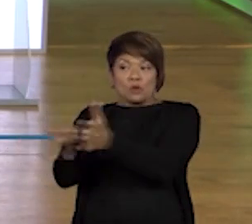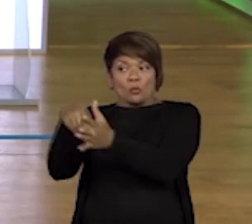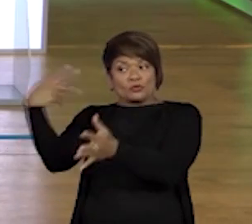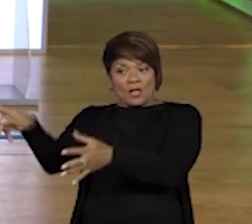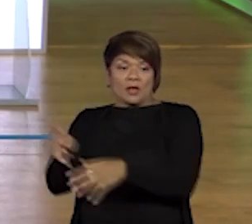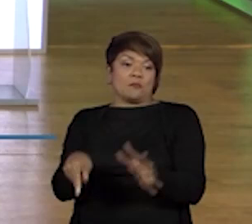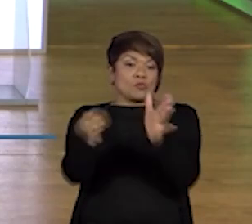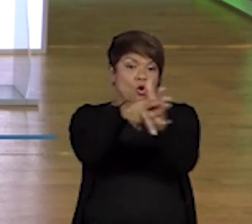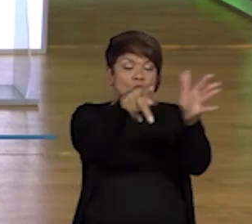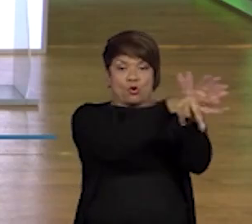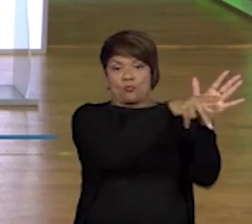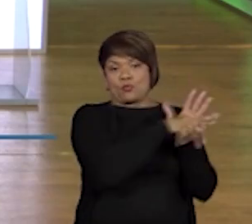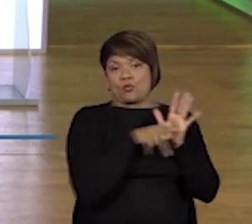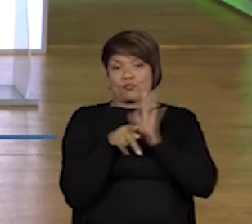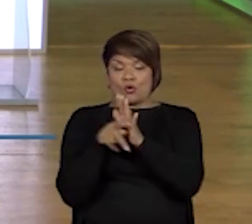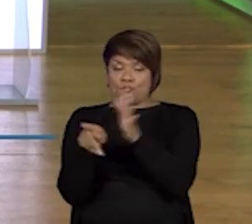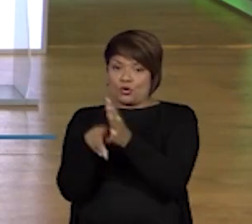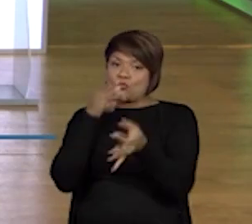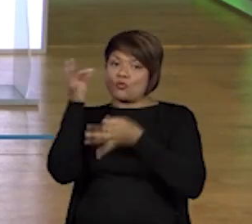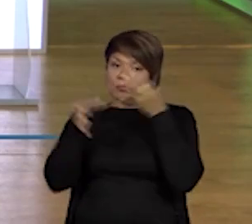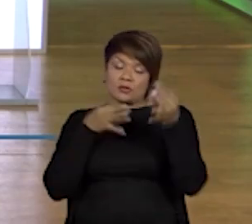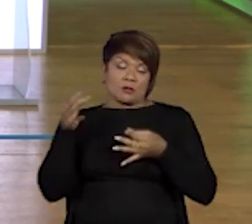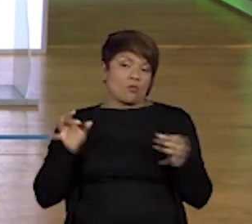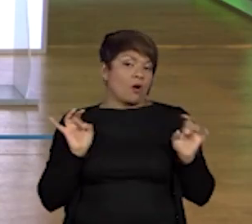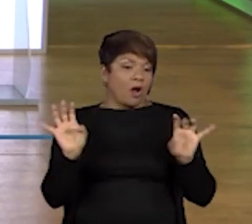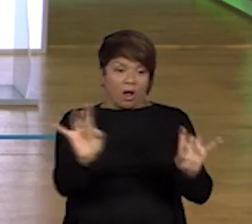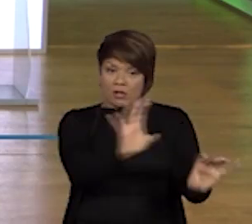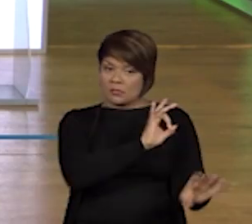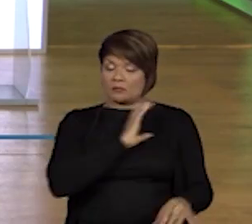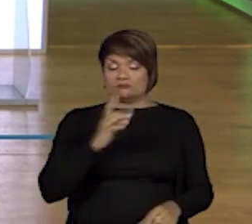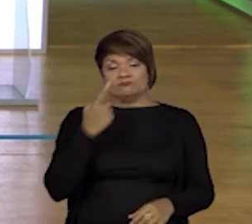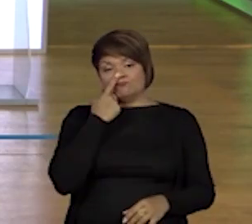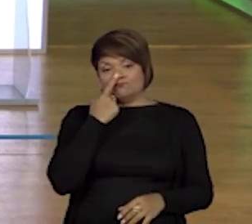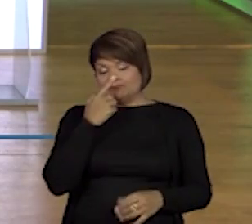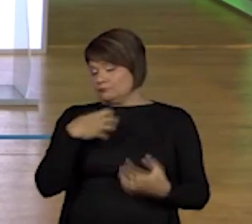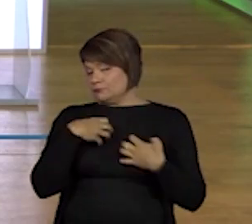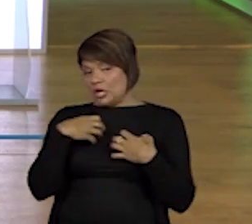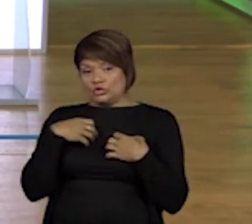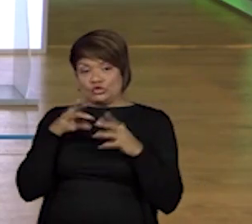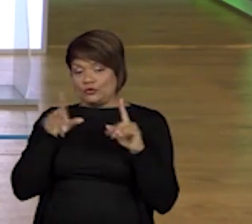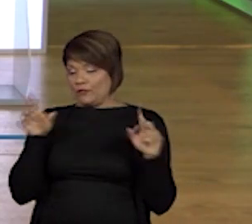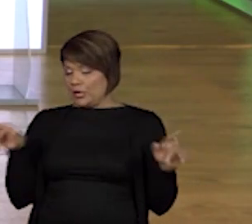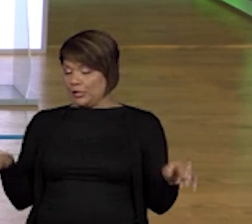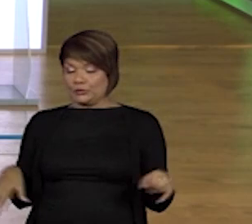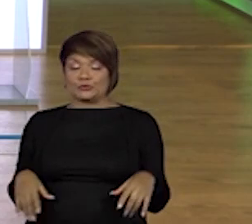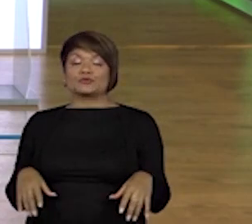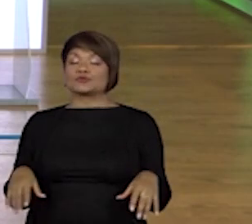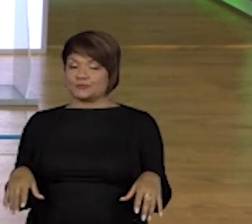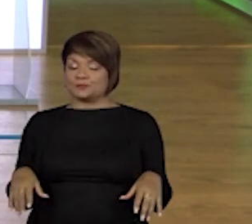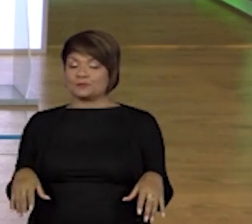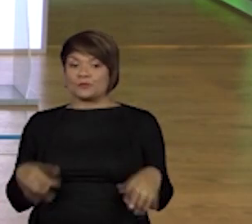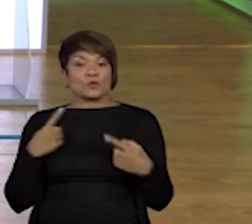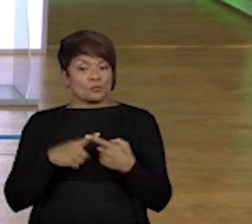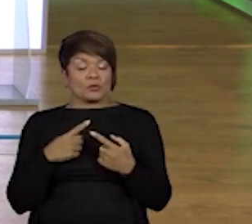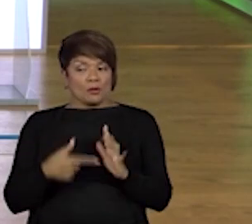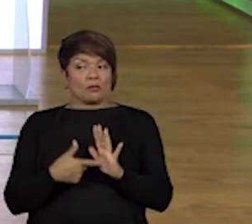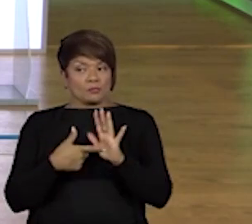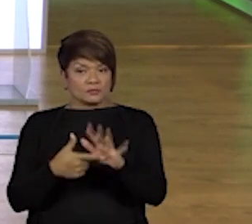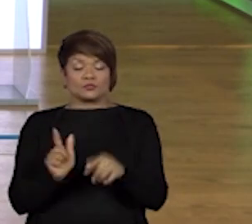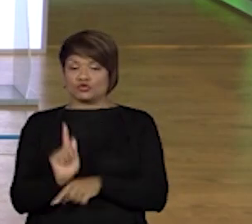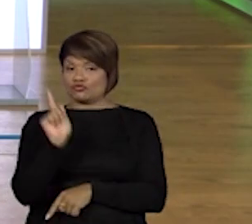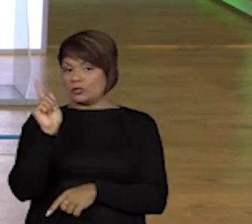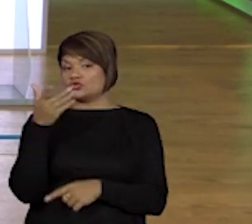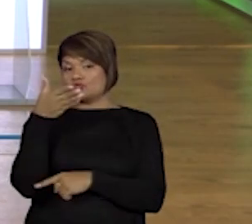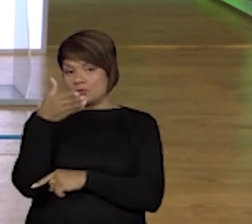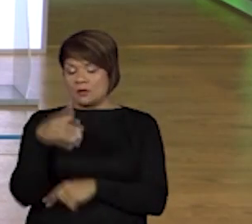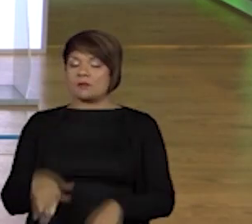aula, né? Como é que ela escreve esse relato, né? Como é que ela faz isso para apresentar para o gerente do hotel? Olha